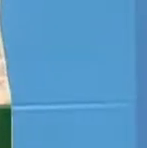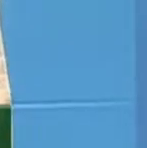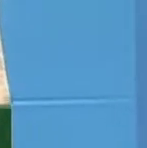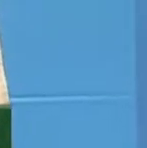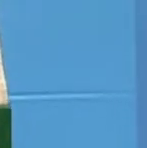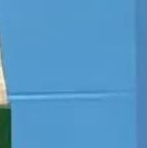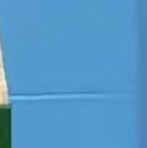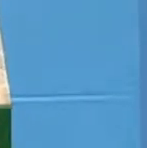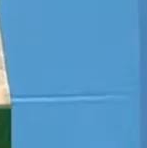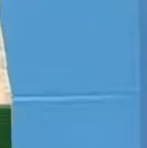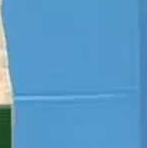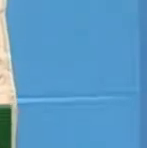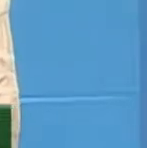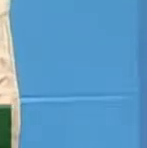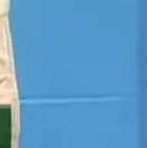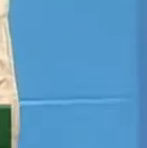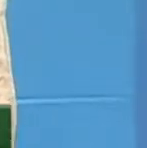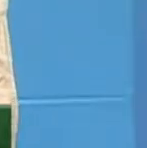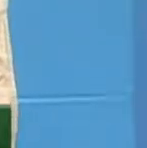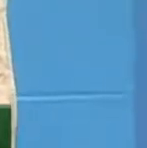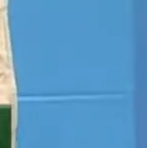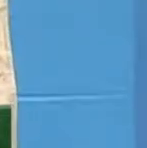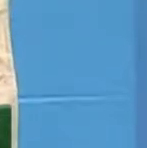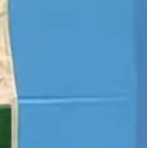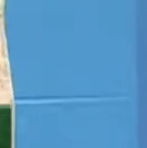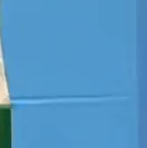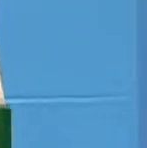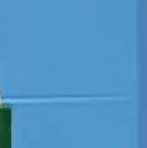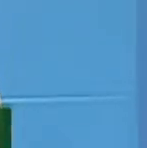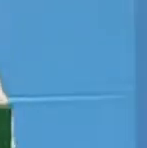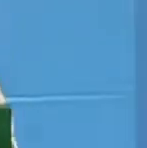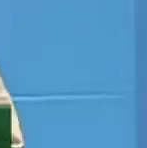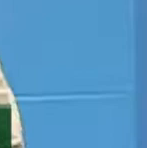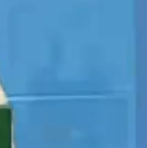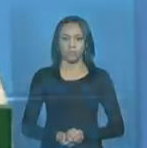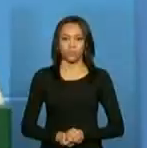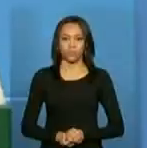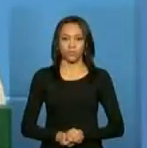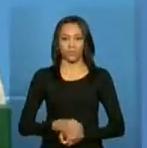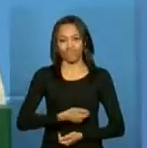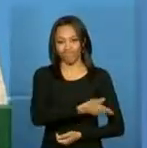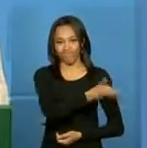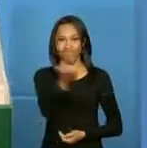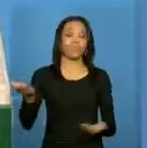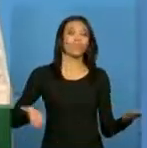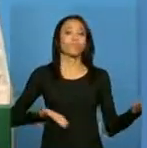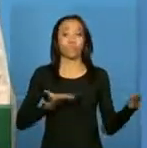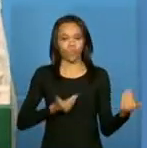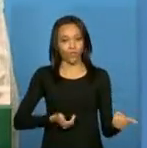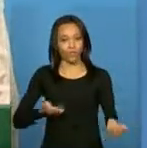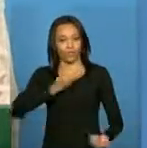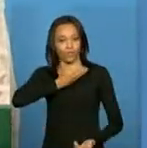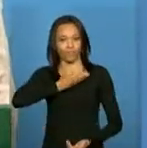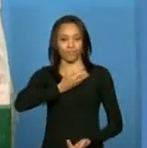My dear young friends, caros jovens amigos,